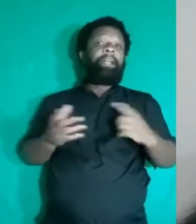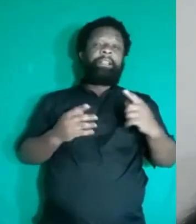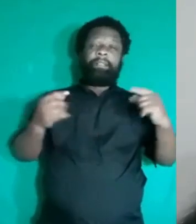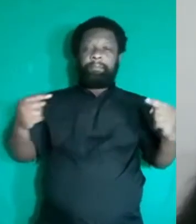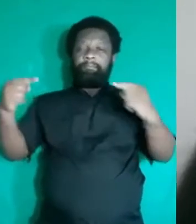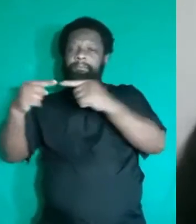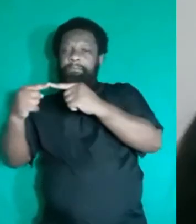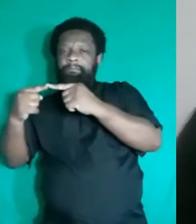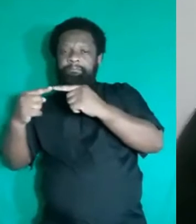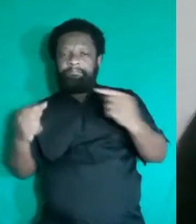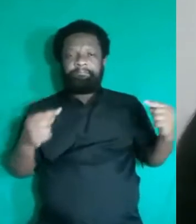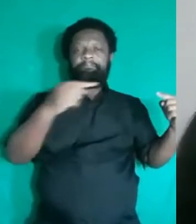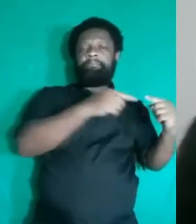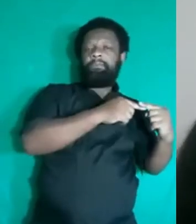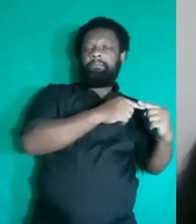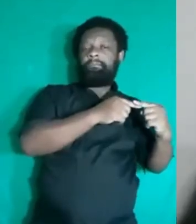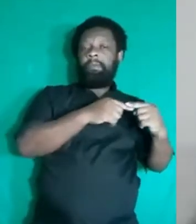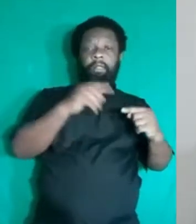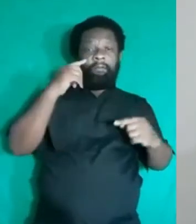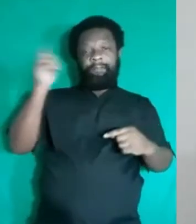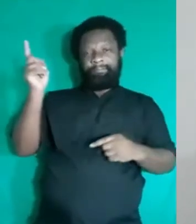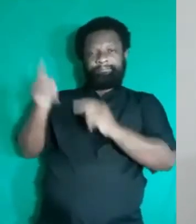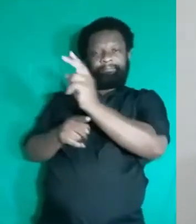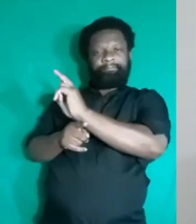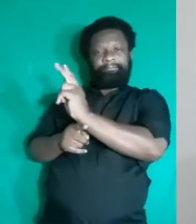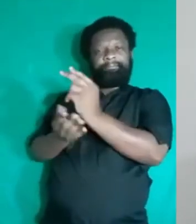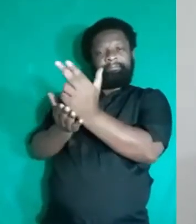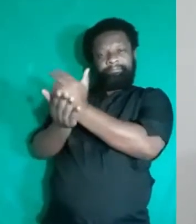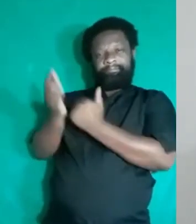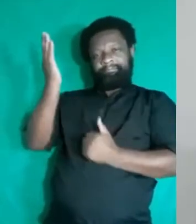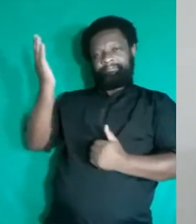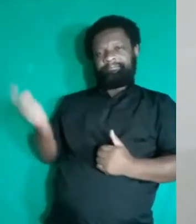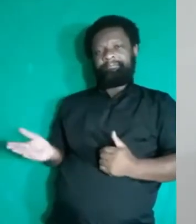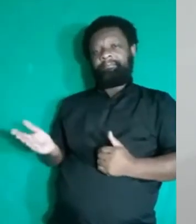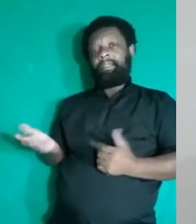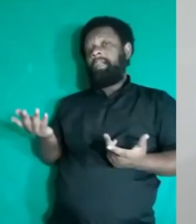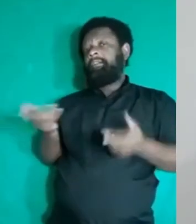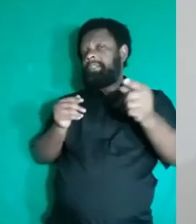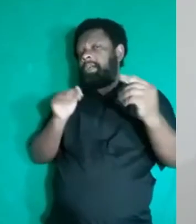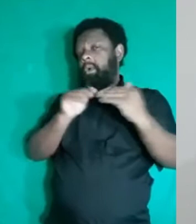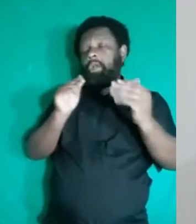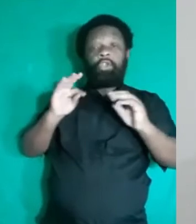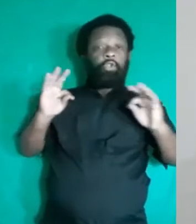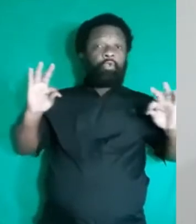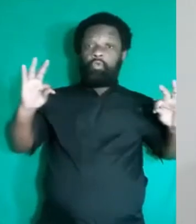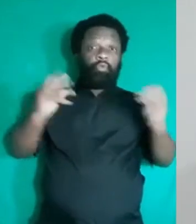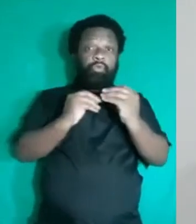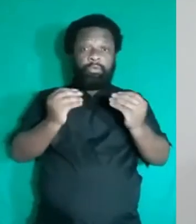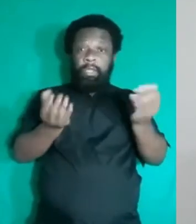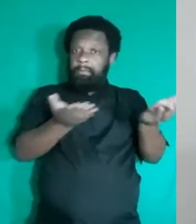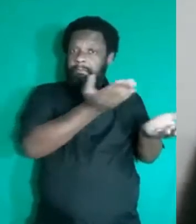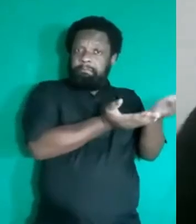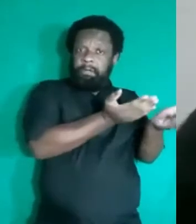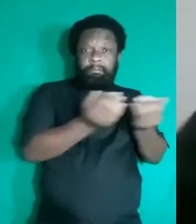fazer uma ligação aqui, tudo bem? Vou fazer uma ligação aqui, vou fazer uma ligação aqui e outra